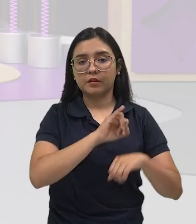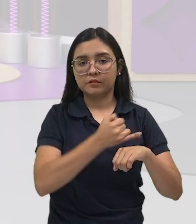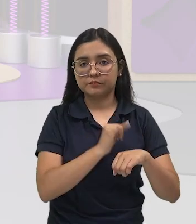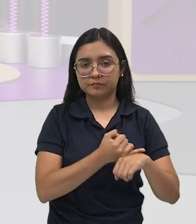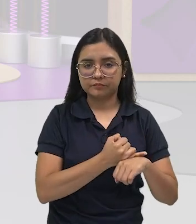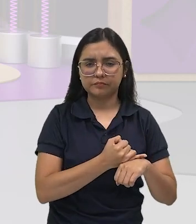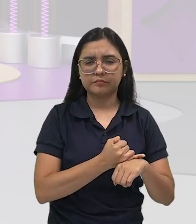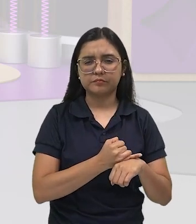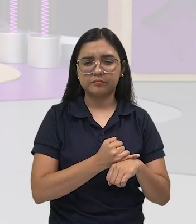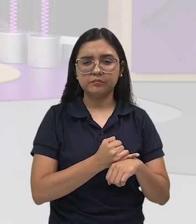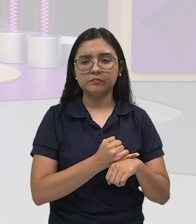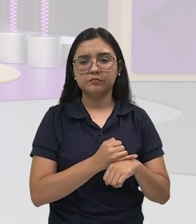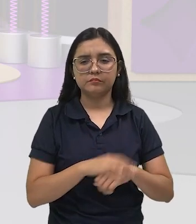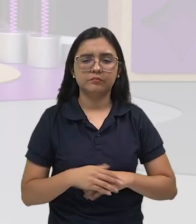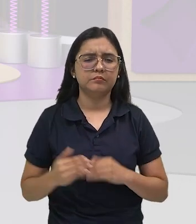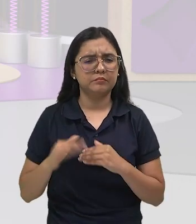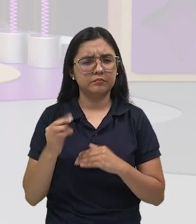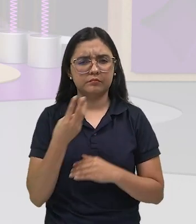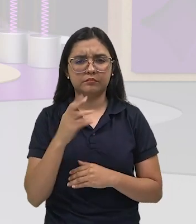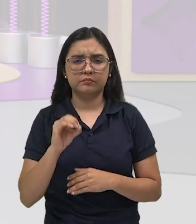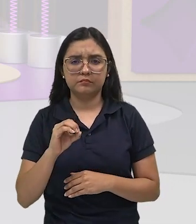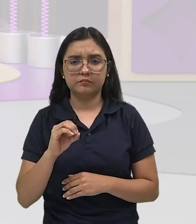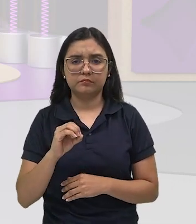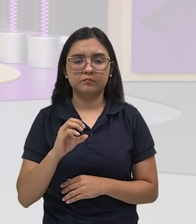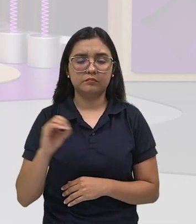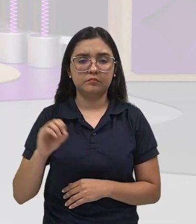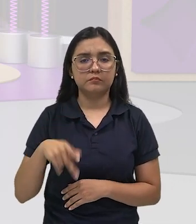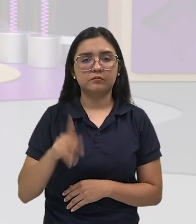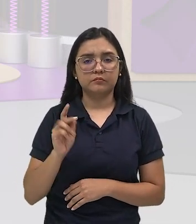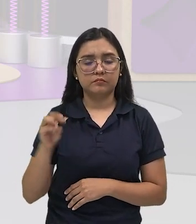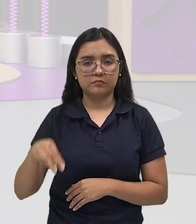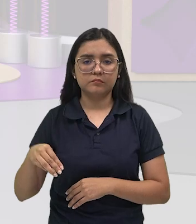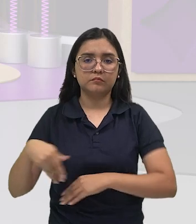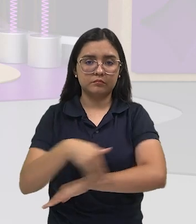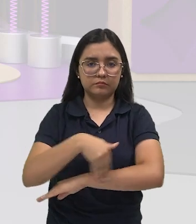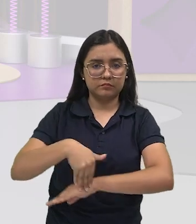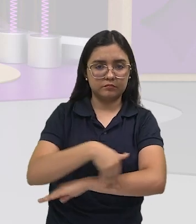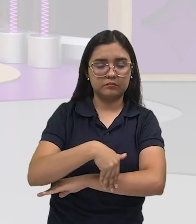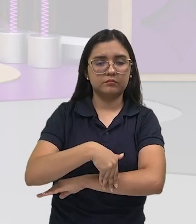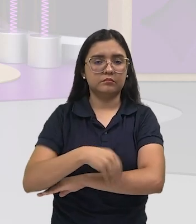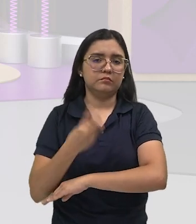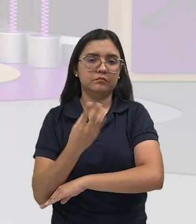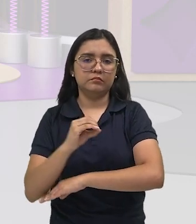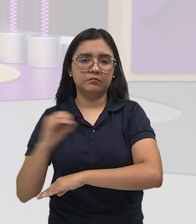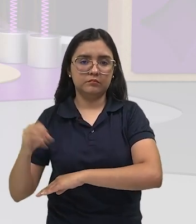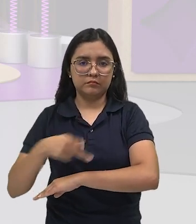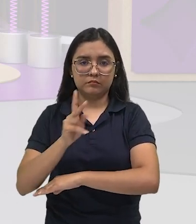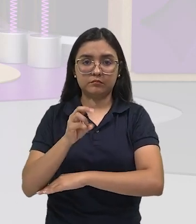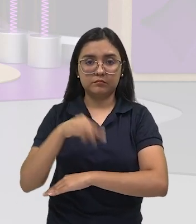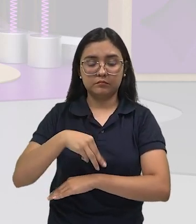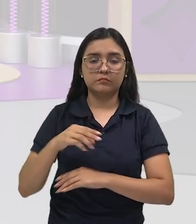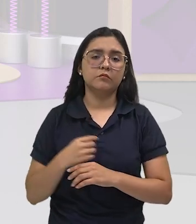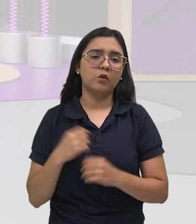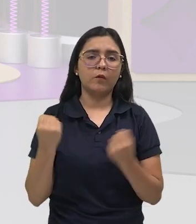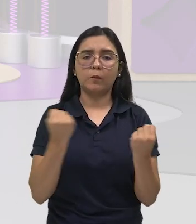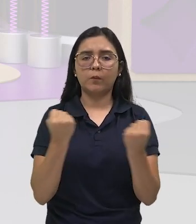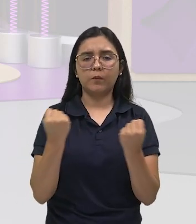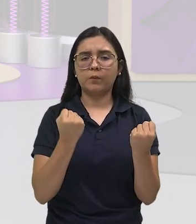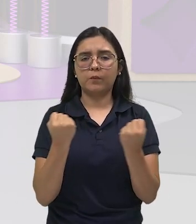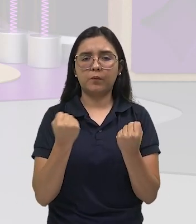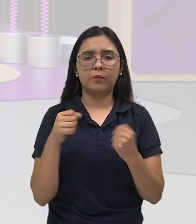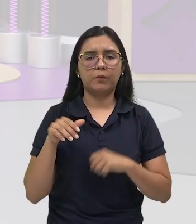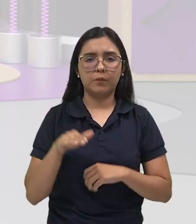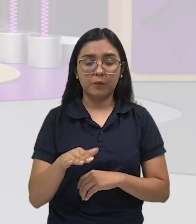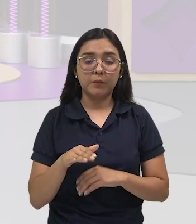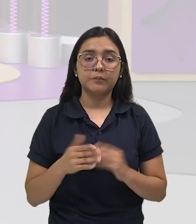Itacoatiara, que fica a mais de 300 quilômetros de Manaus. Tem estrada, beleza? Ora, então eu vou dirigindo,